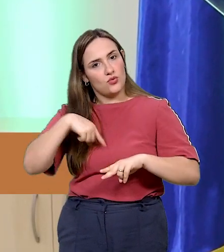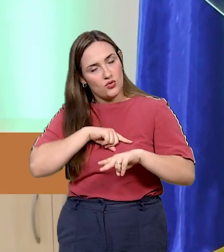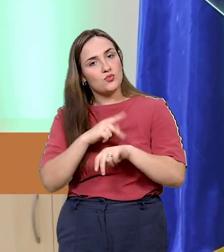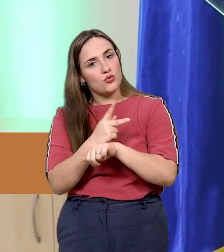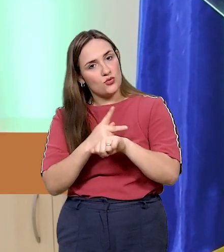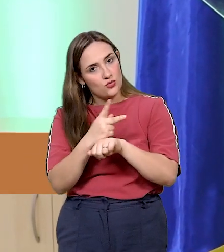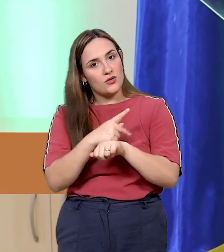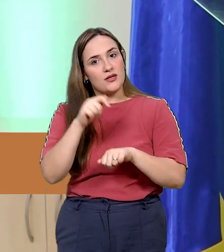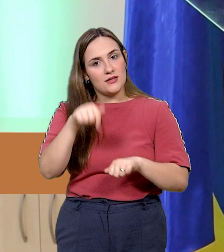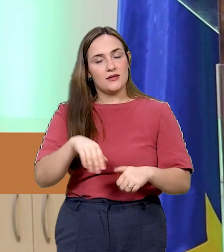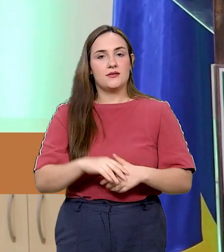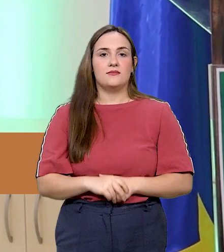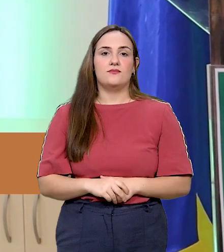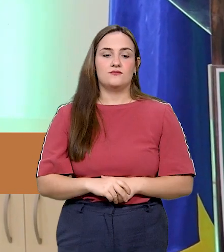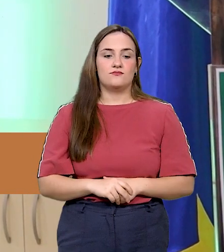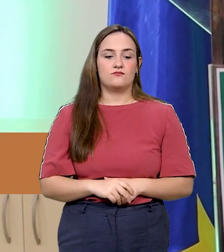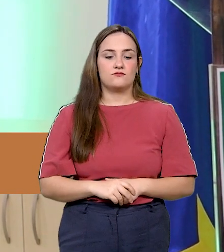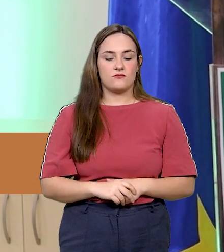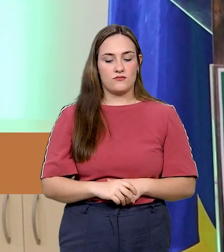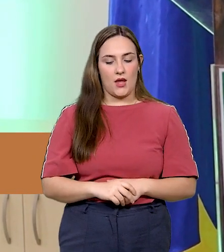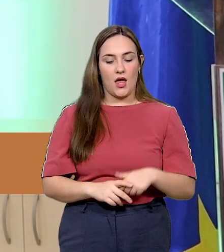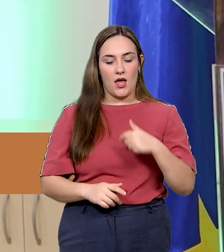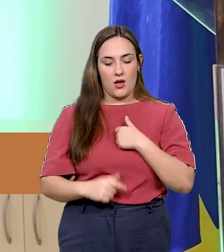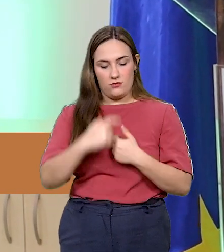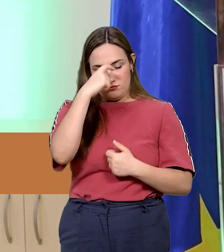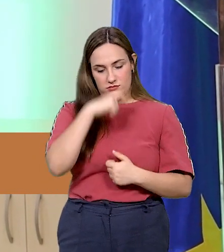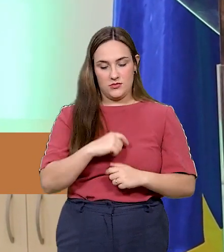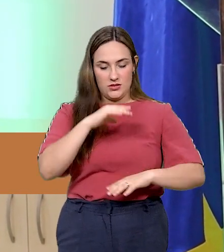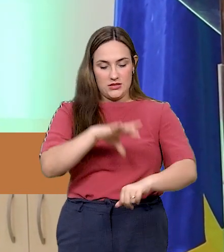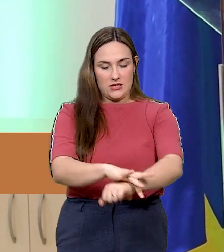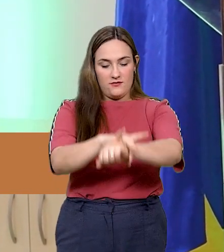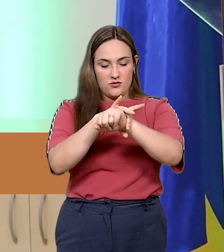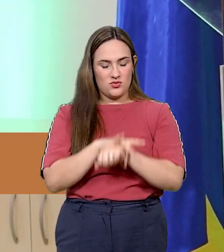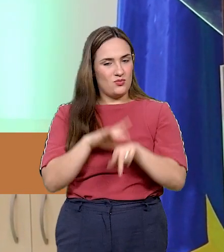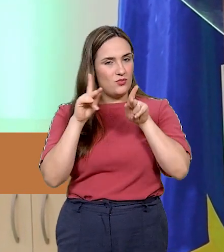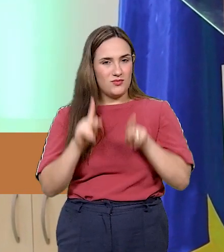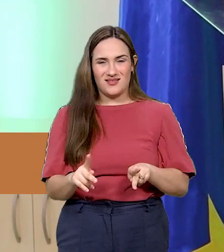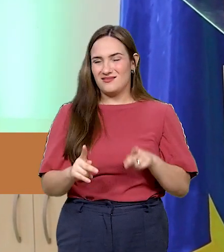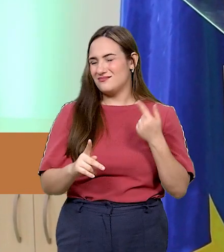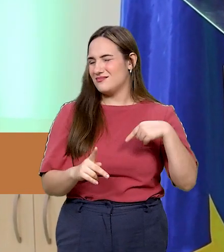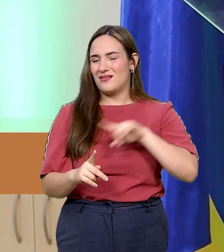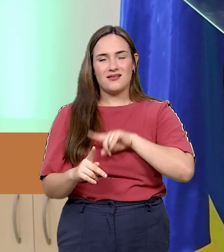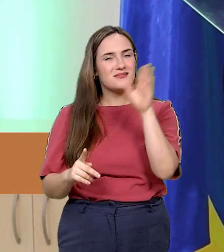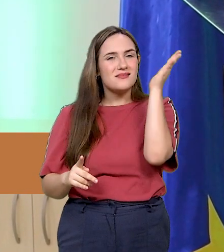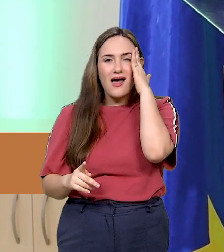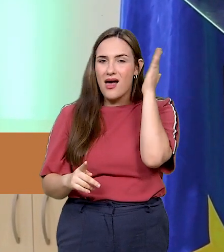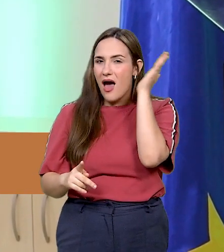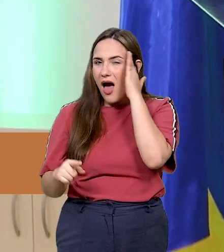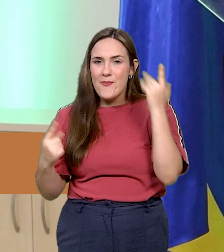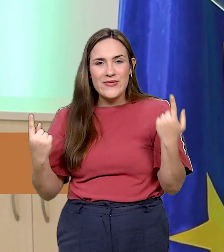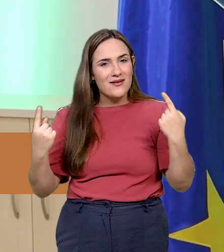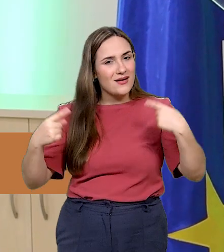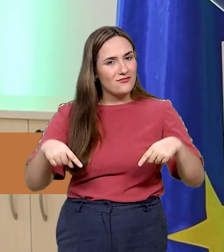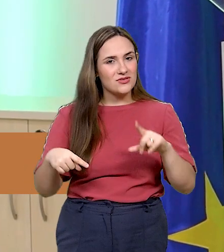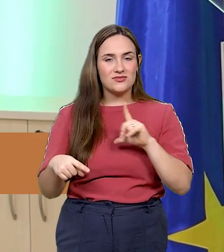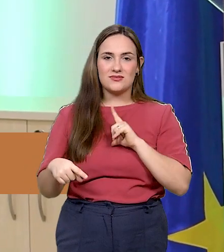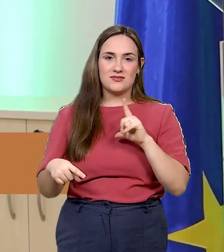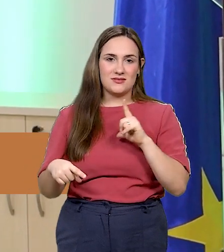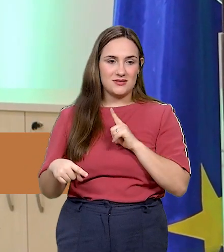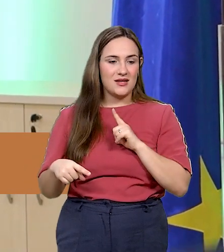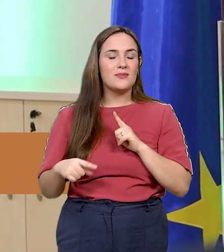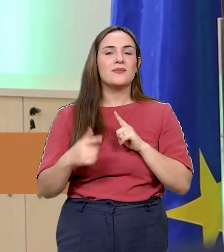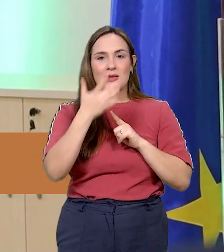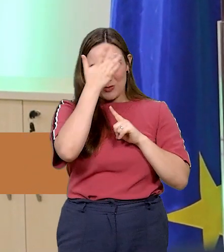Como defensores públicos, estamos plenamente cientes dos desafios que os encarcerados e